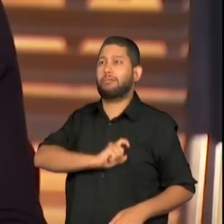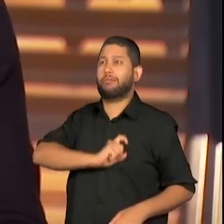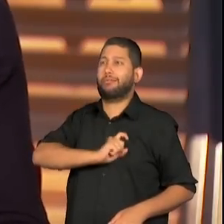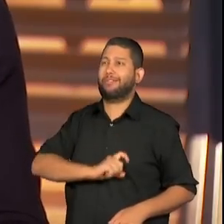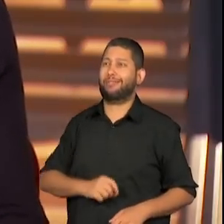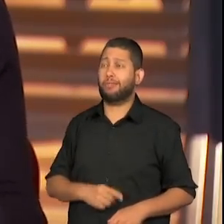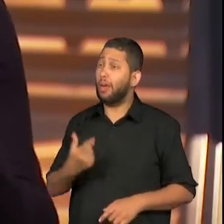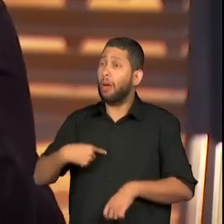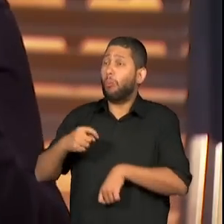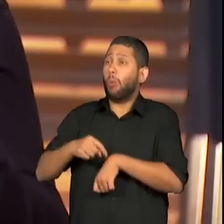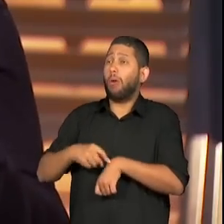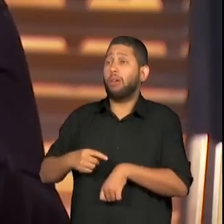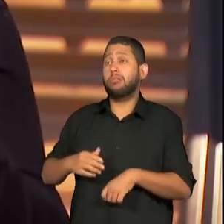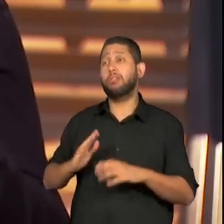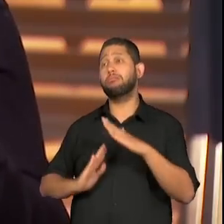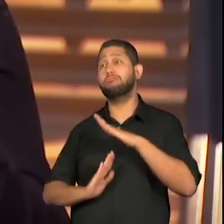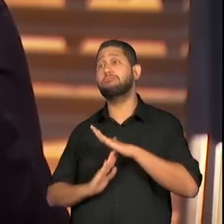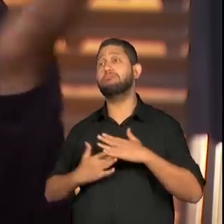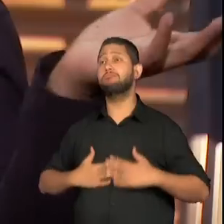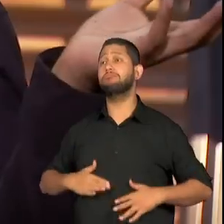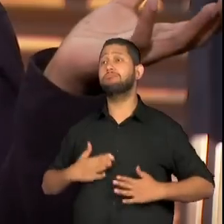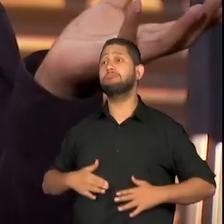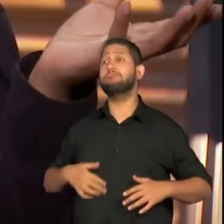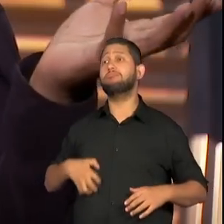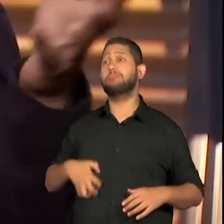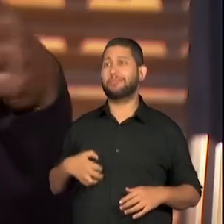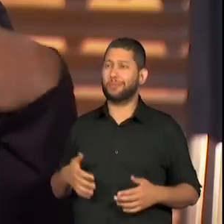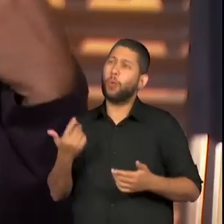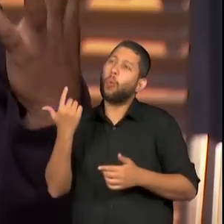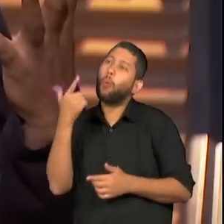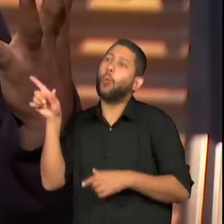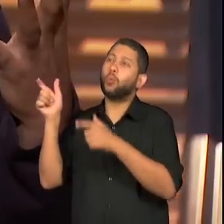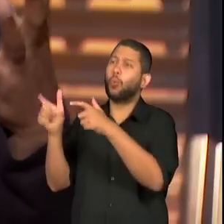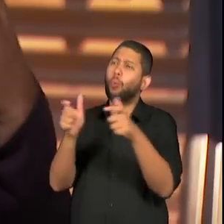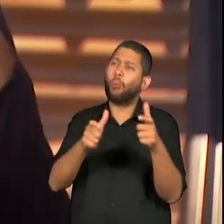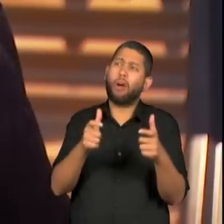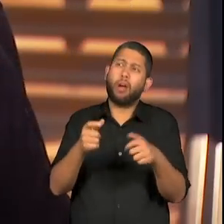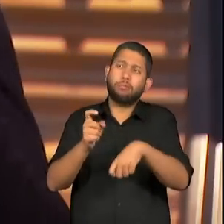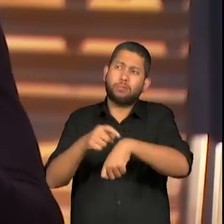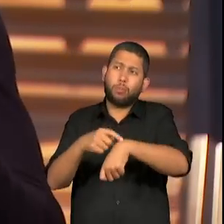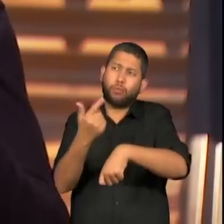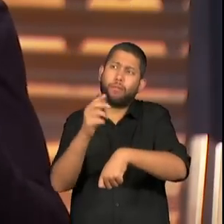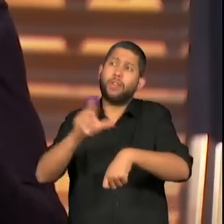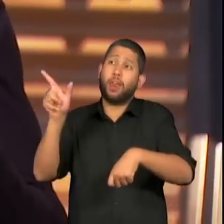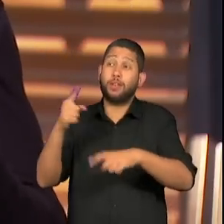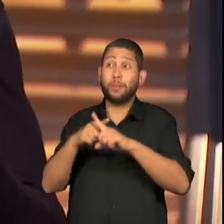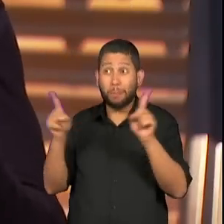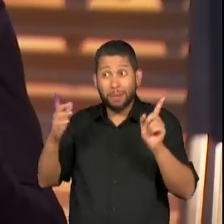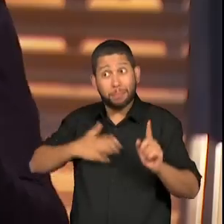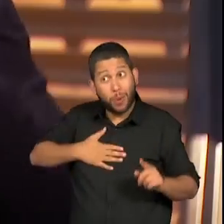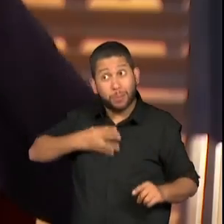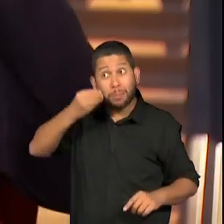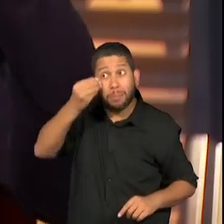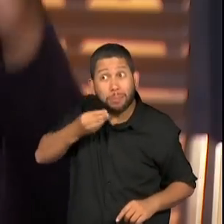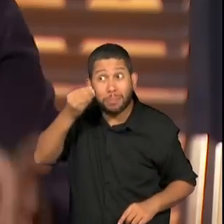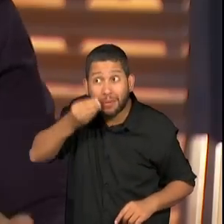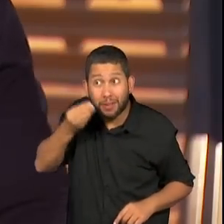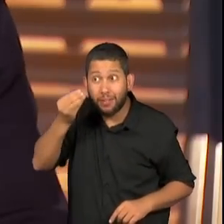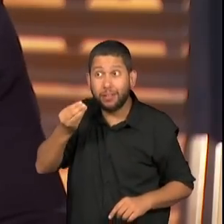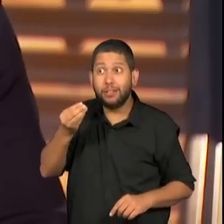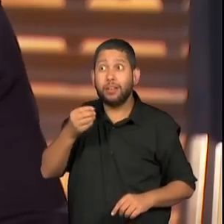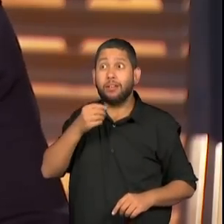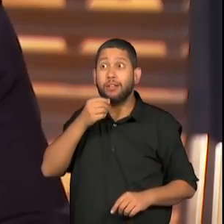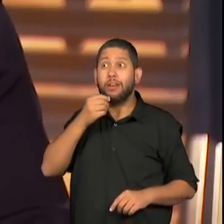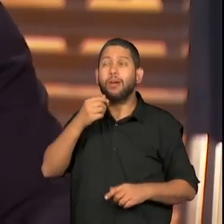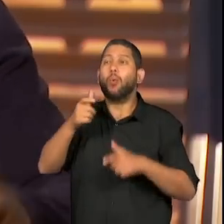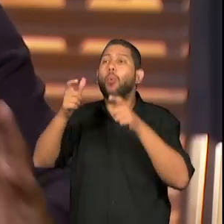momento ocioso. Assim, talvez em outros lugares isso pode acontecer em outro momento, mas na minha experiência, sim, os convites para